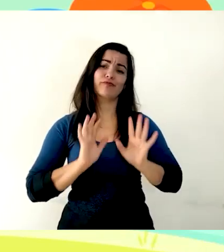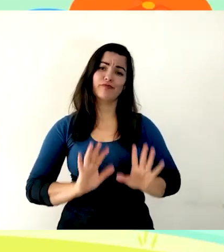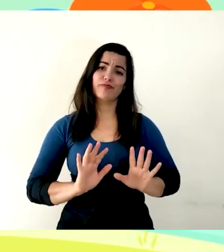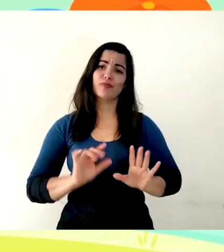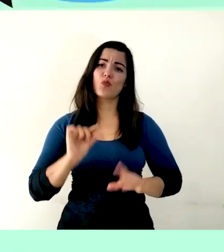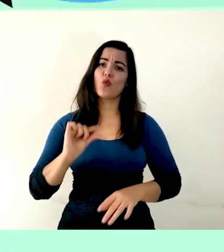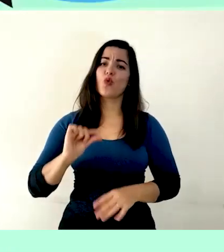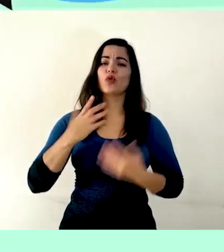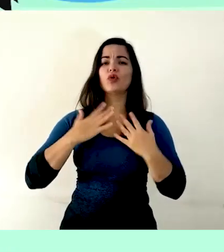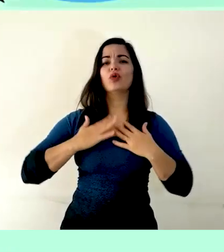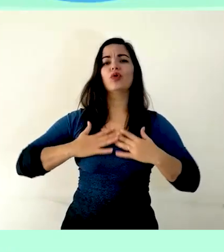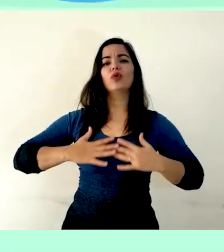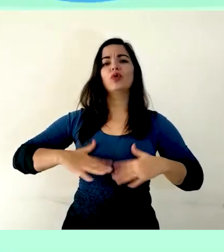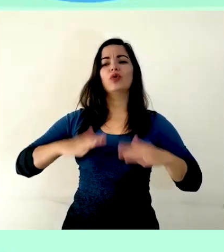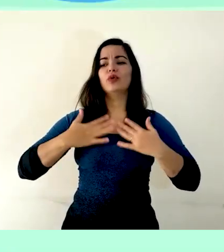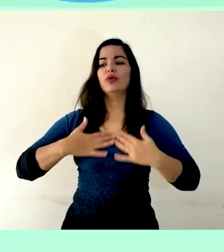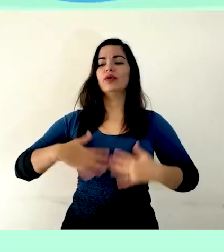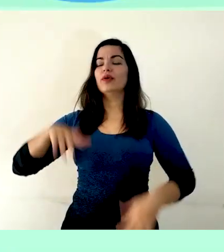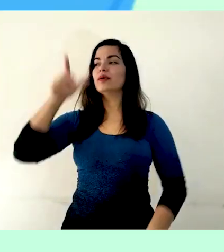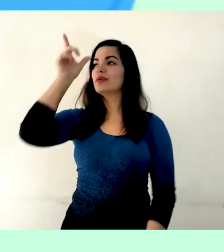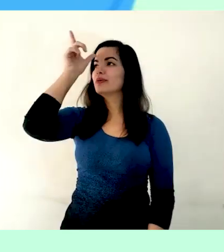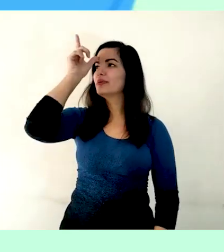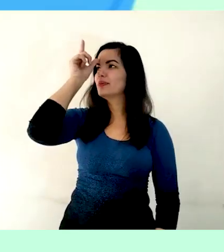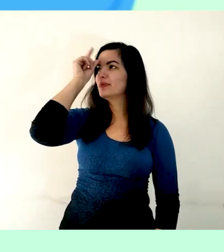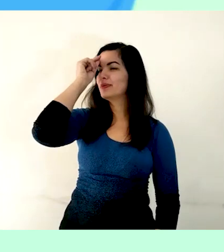pausa. Ufa.